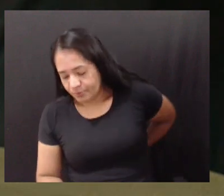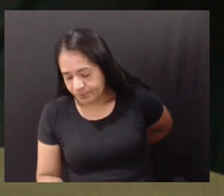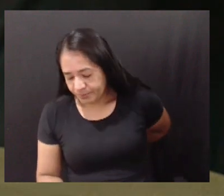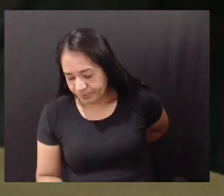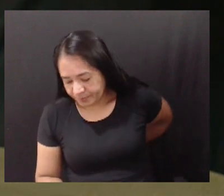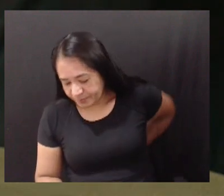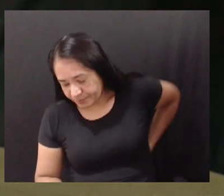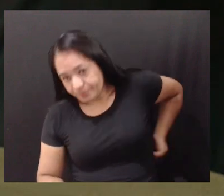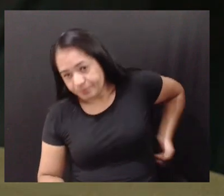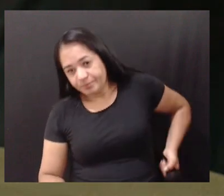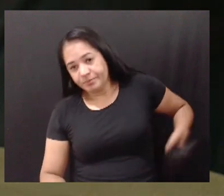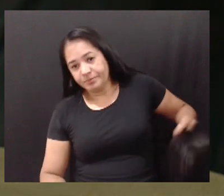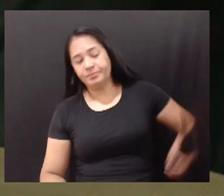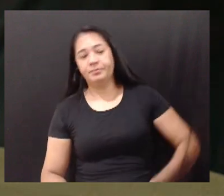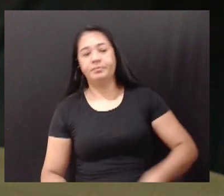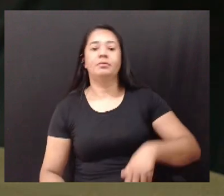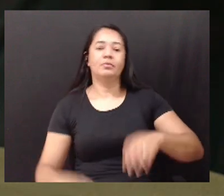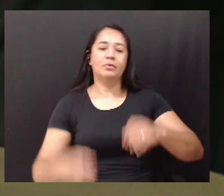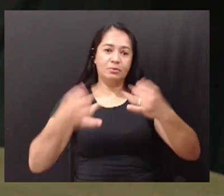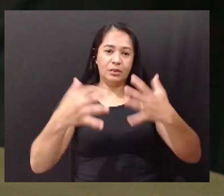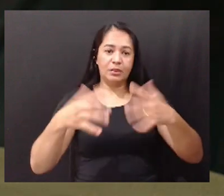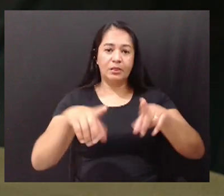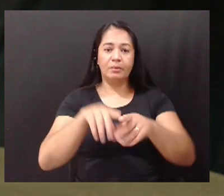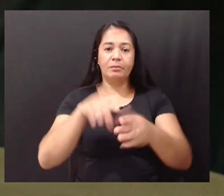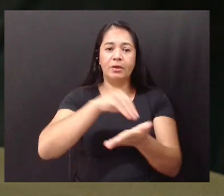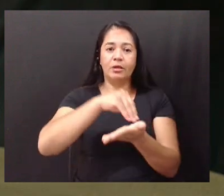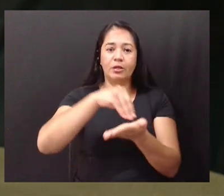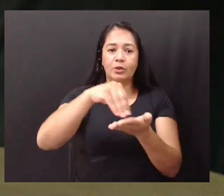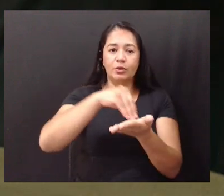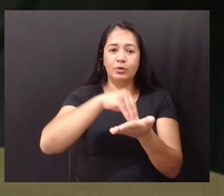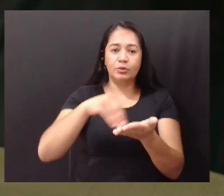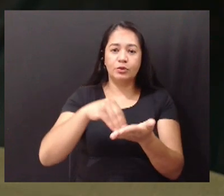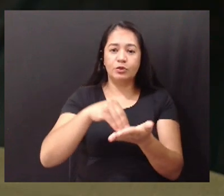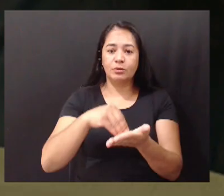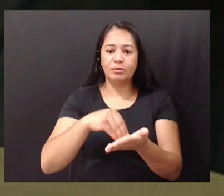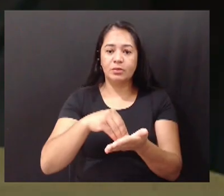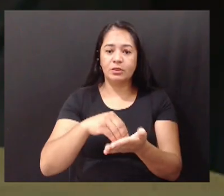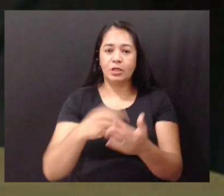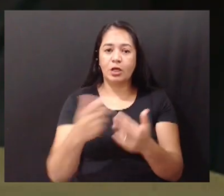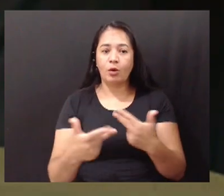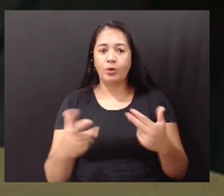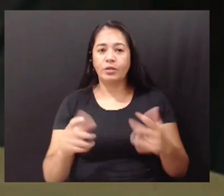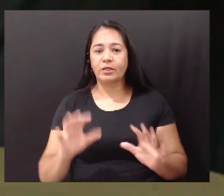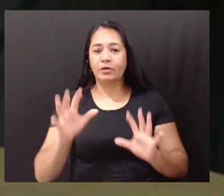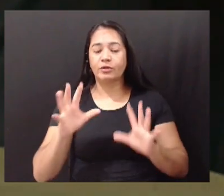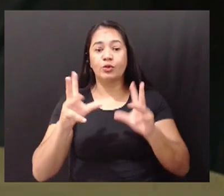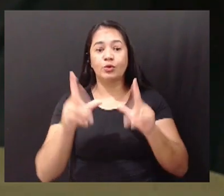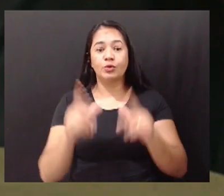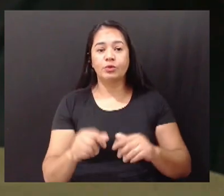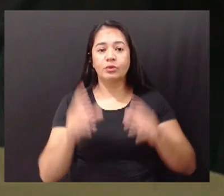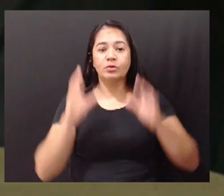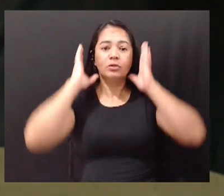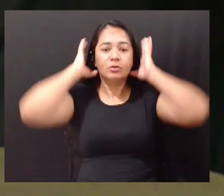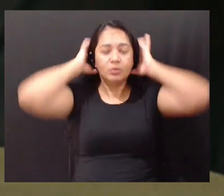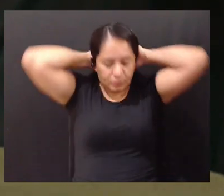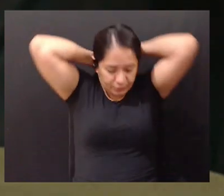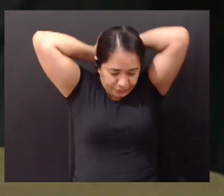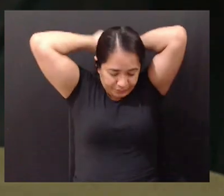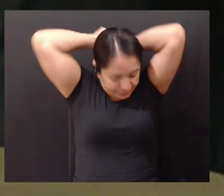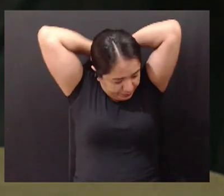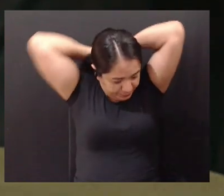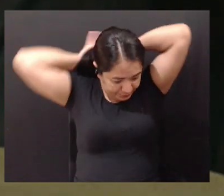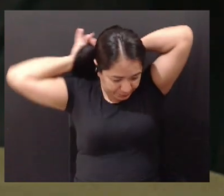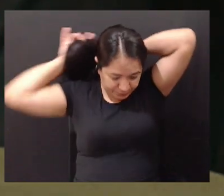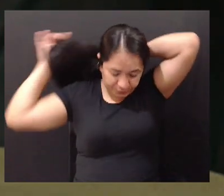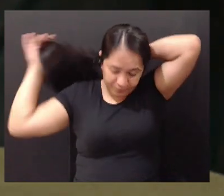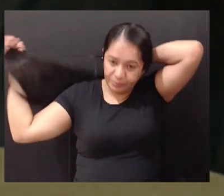né? E algo que acontece com, acho que, todo mundo. Telefone, gente, número de telefone. Você